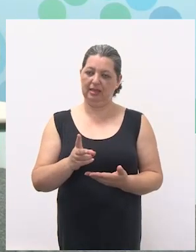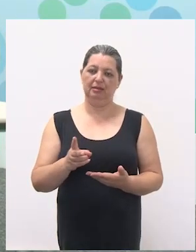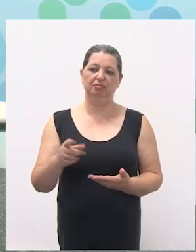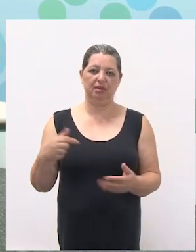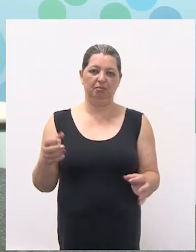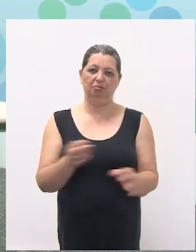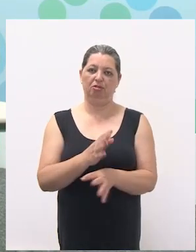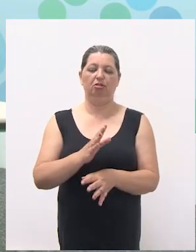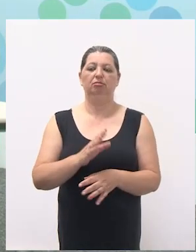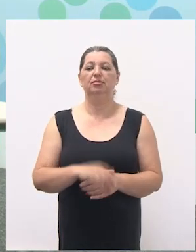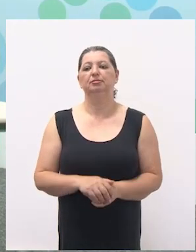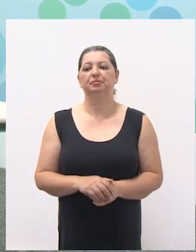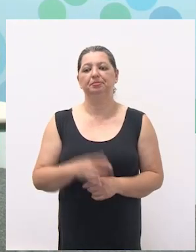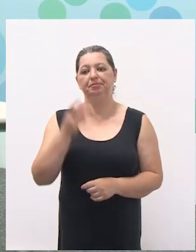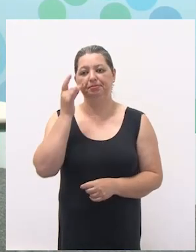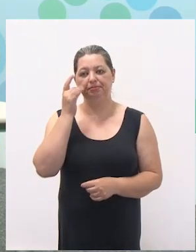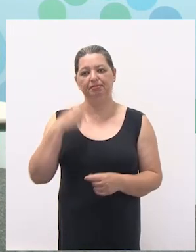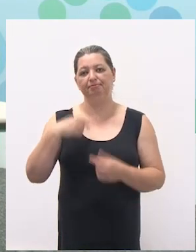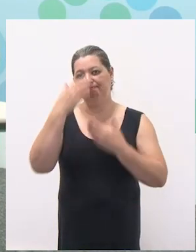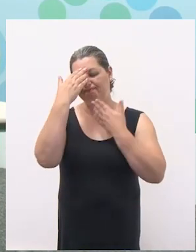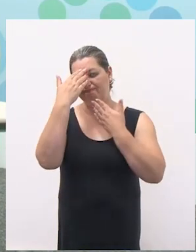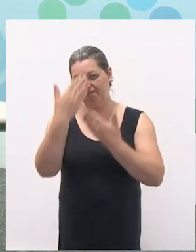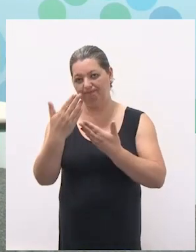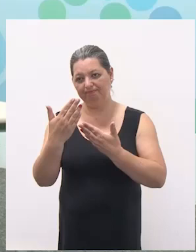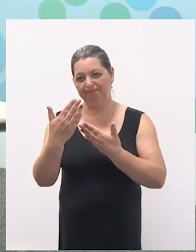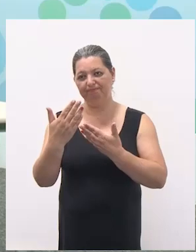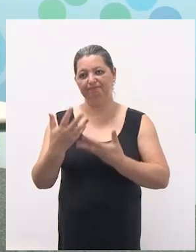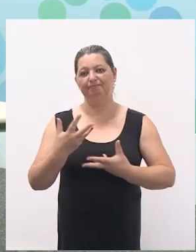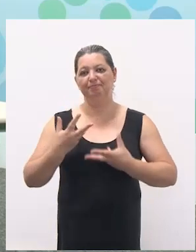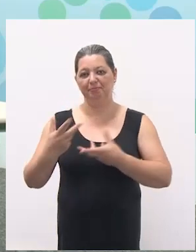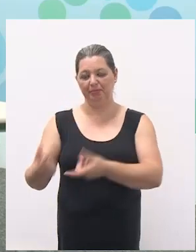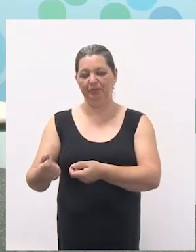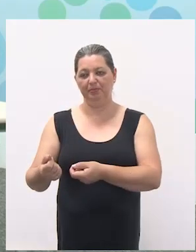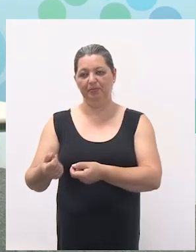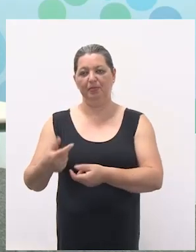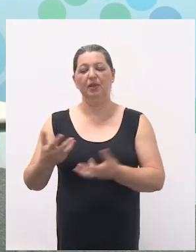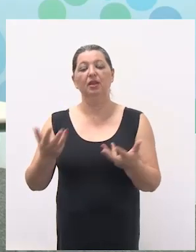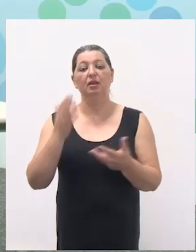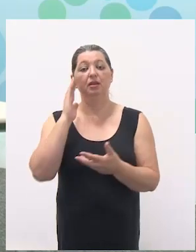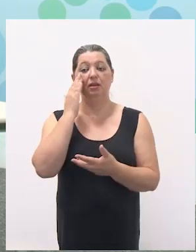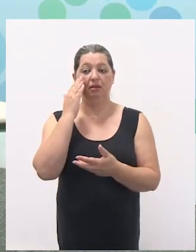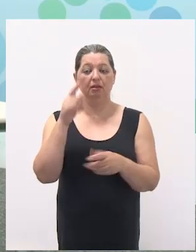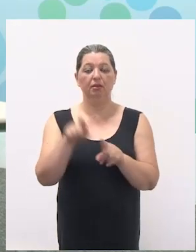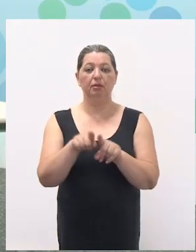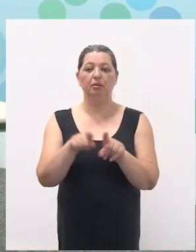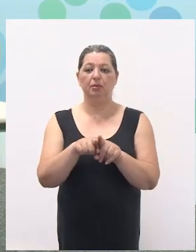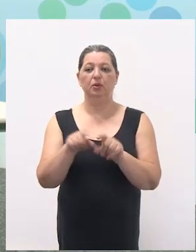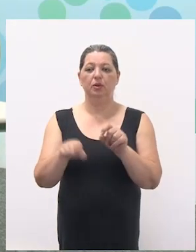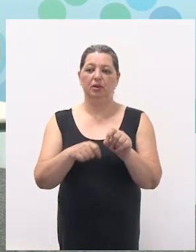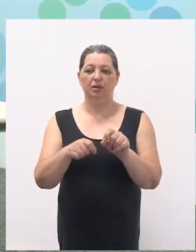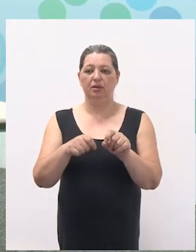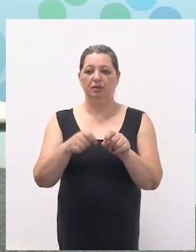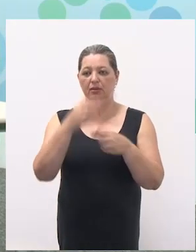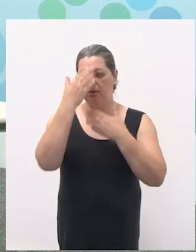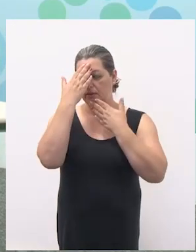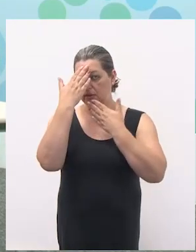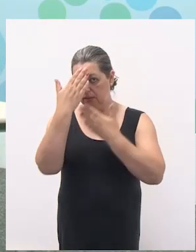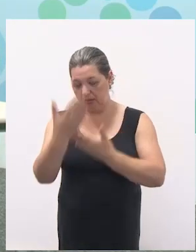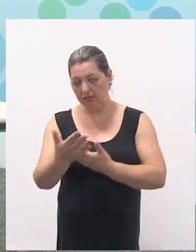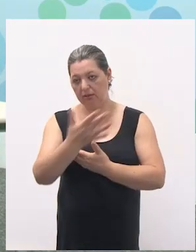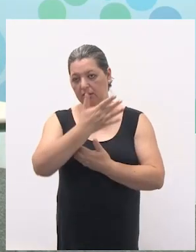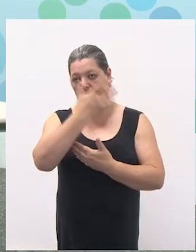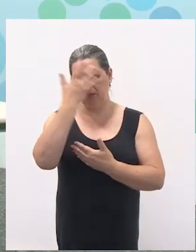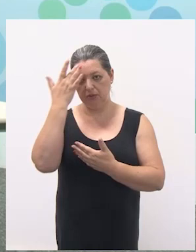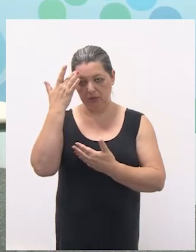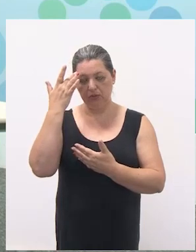tá bom? Eu que agradeço, né, o convite da Ana Paula. Eu quero estender também os agradecimentos ao dirigente da minha